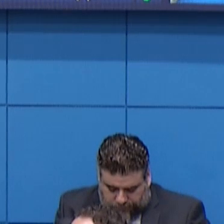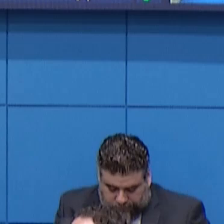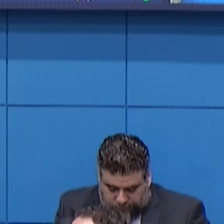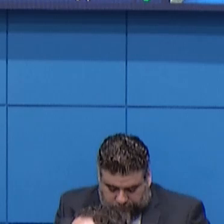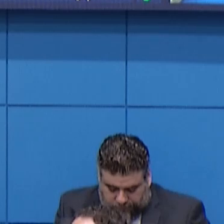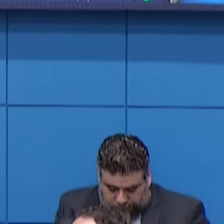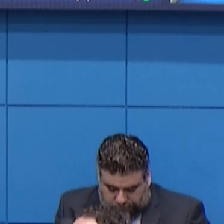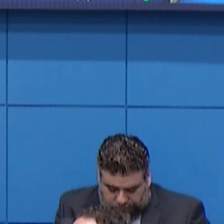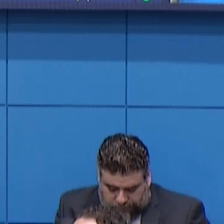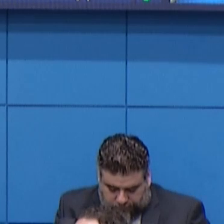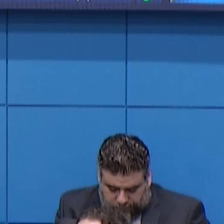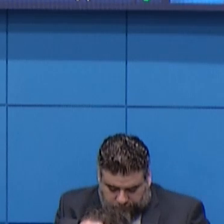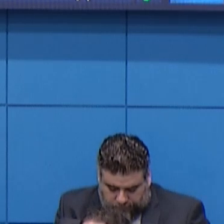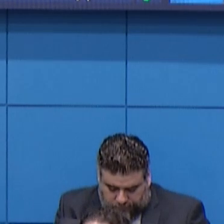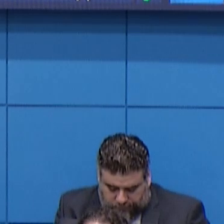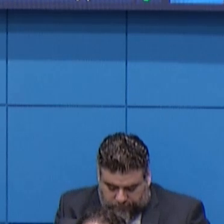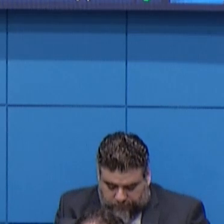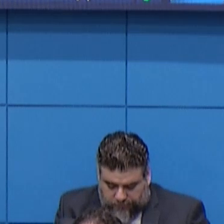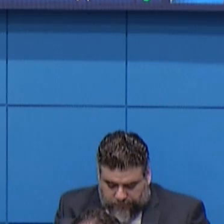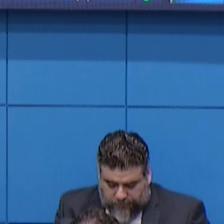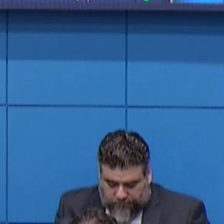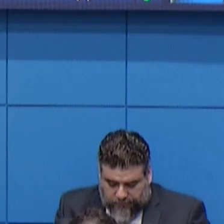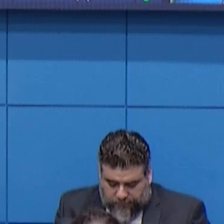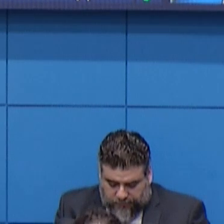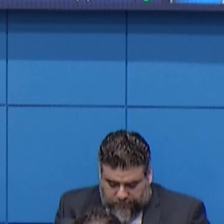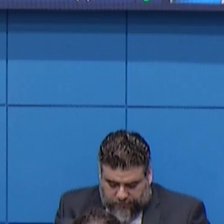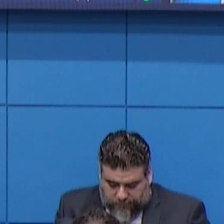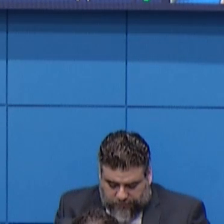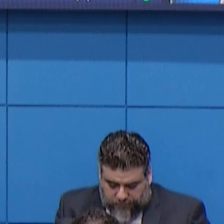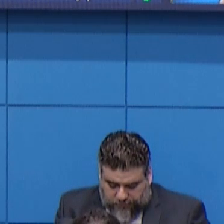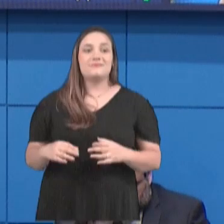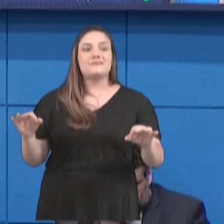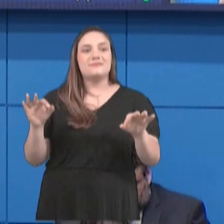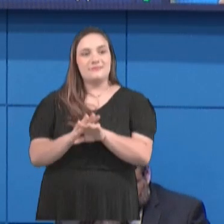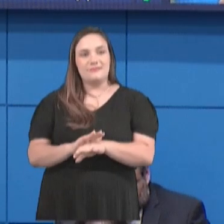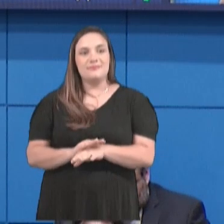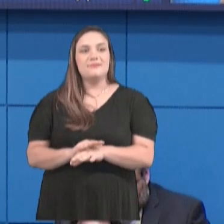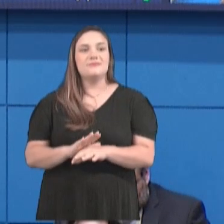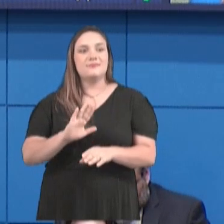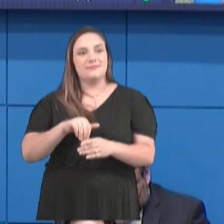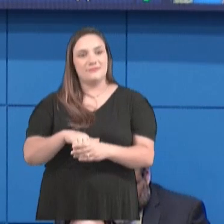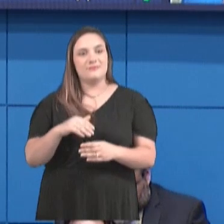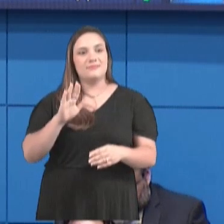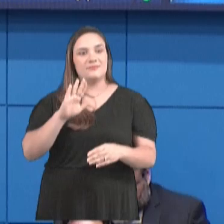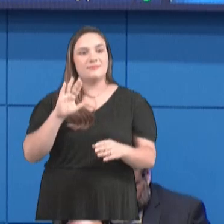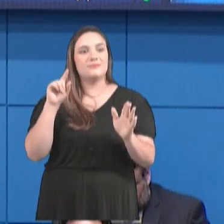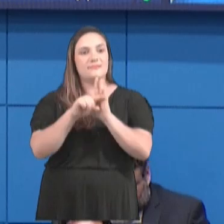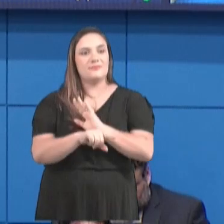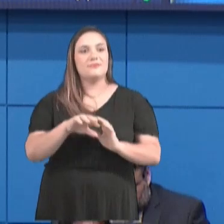Quem não votou ainda? Encerrada a votação, consulta o resultado. Senhor